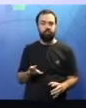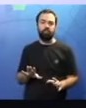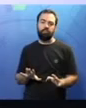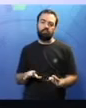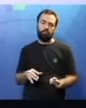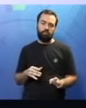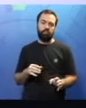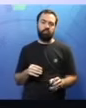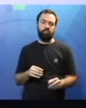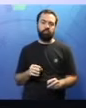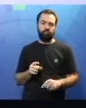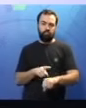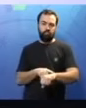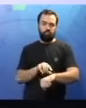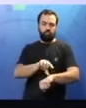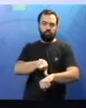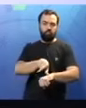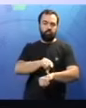tempo aceitável também.